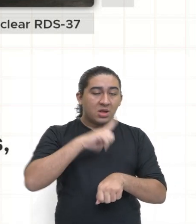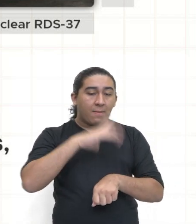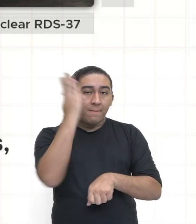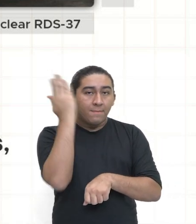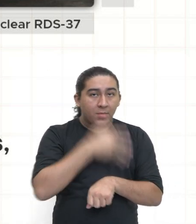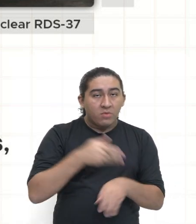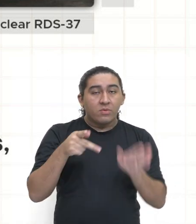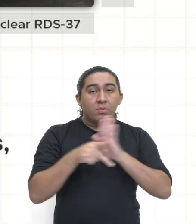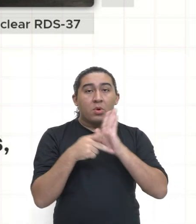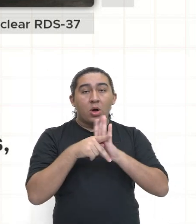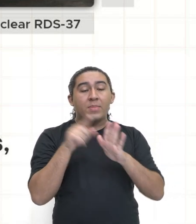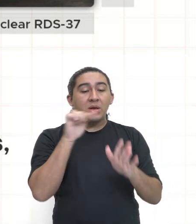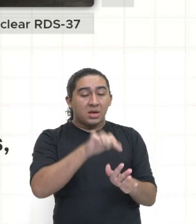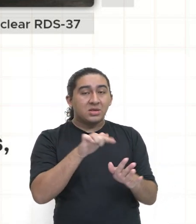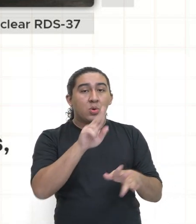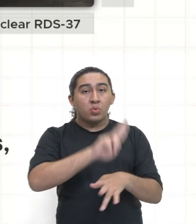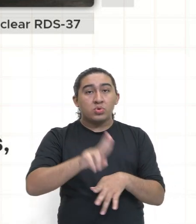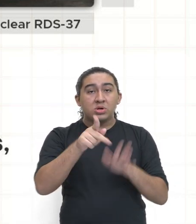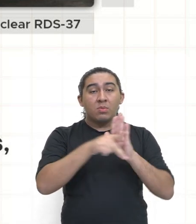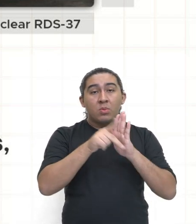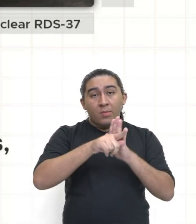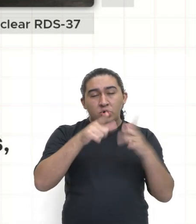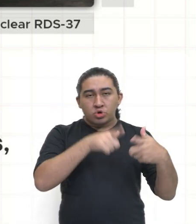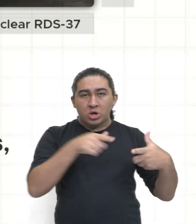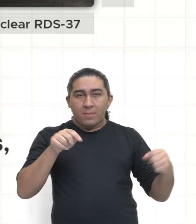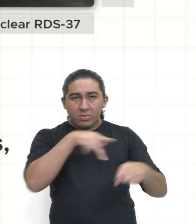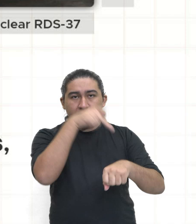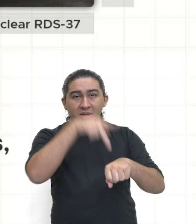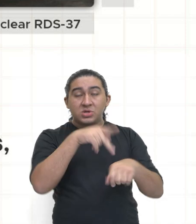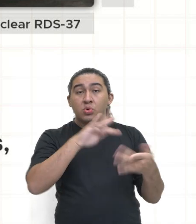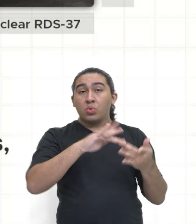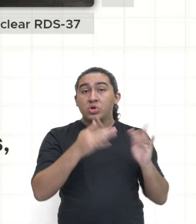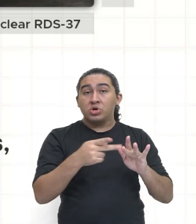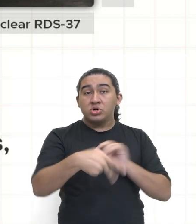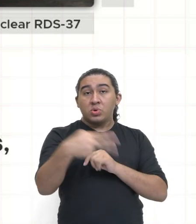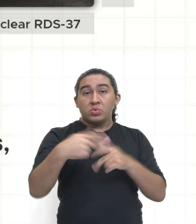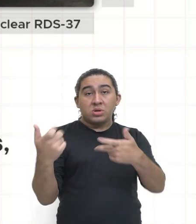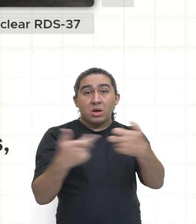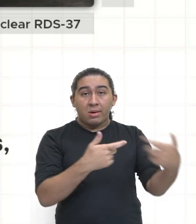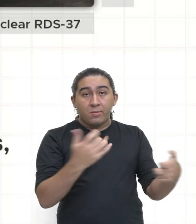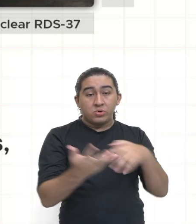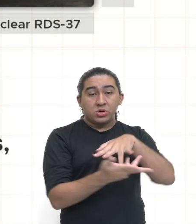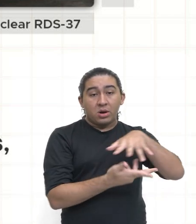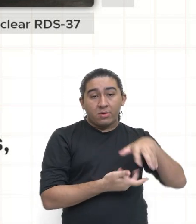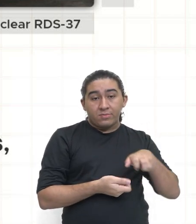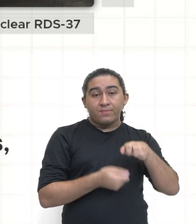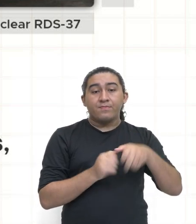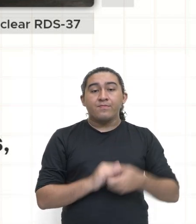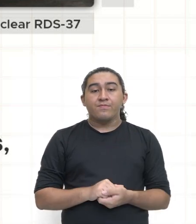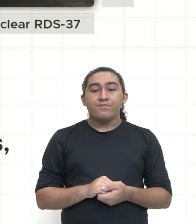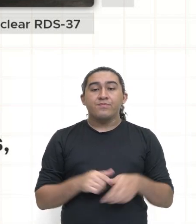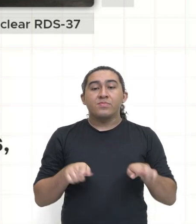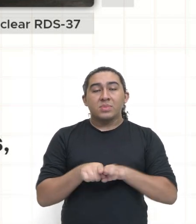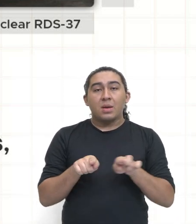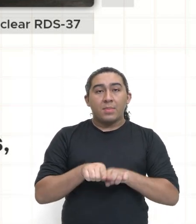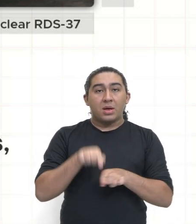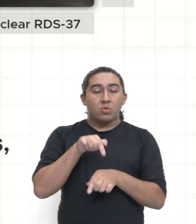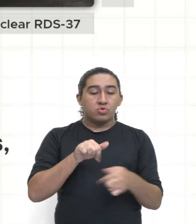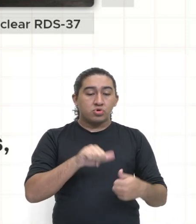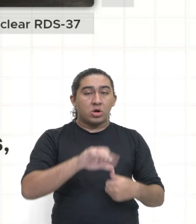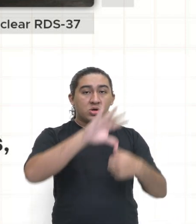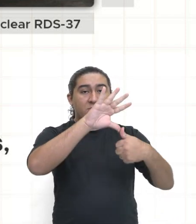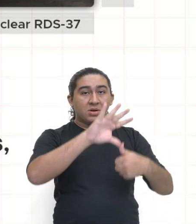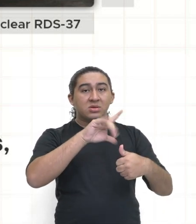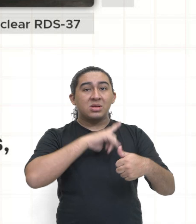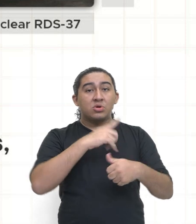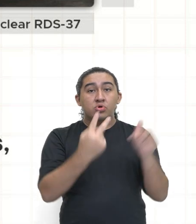comprovado nas bombas atômicas em Hiroshima e Nagasaki, no contexto da Segunda Guerra Mundial, em que os norte-americanos jogaram